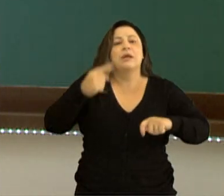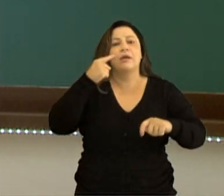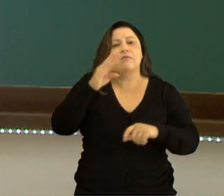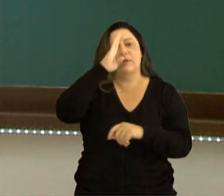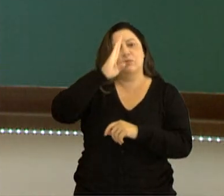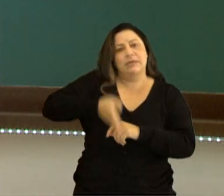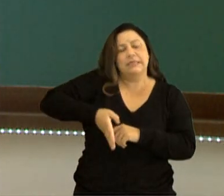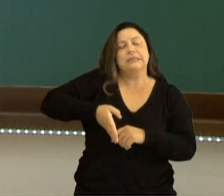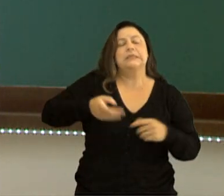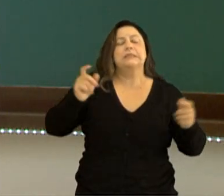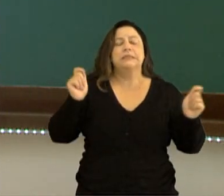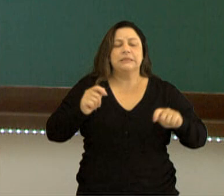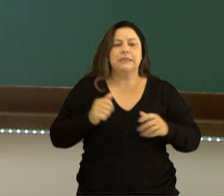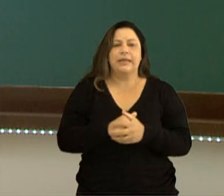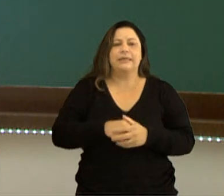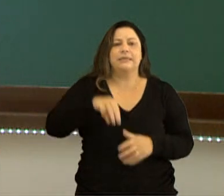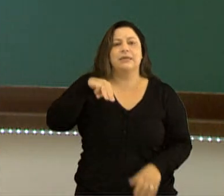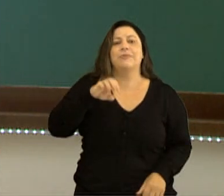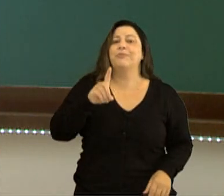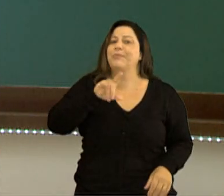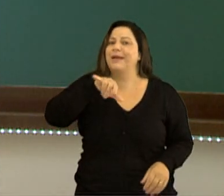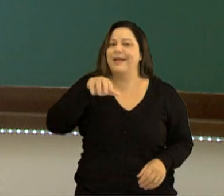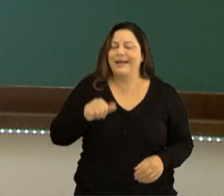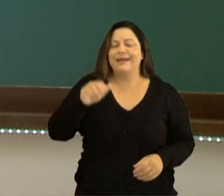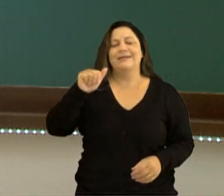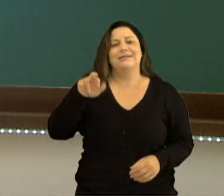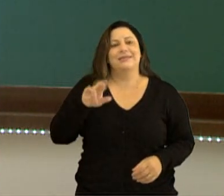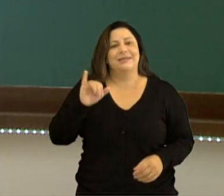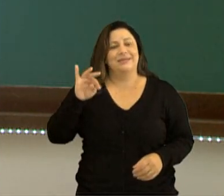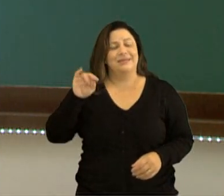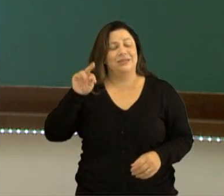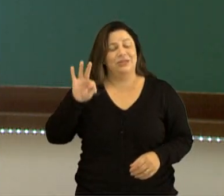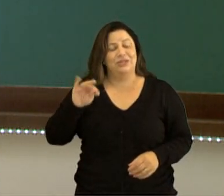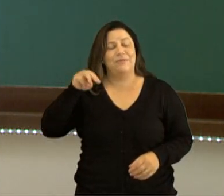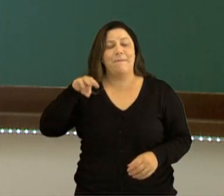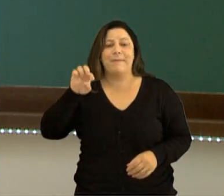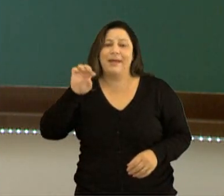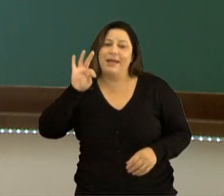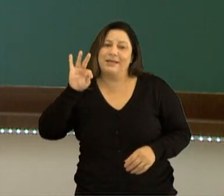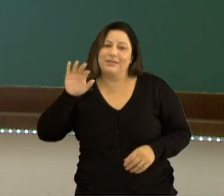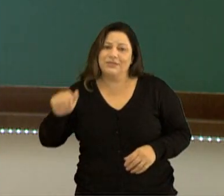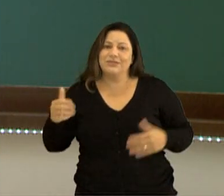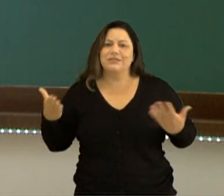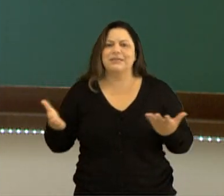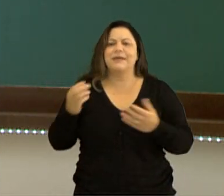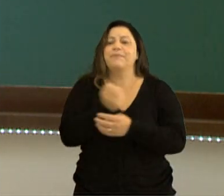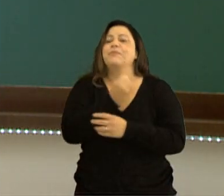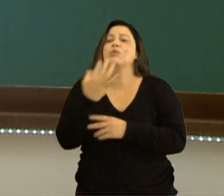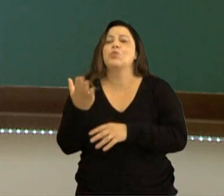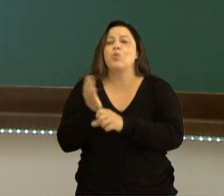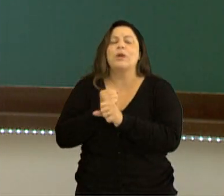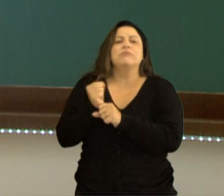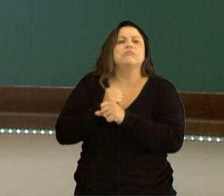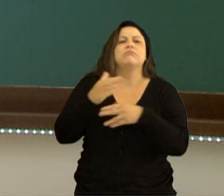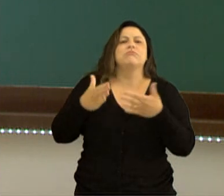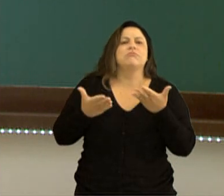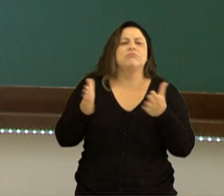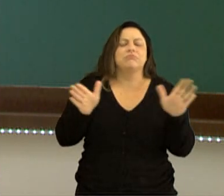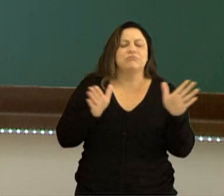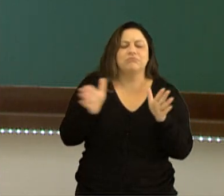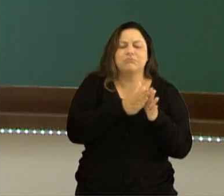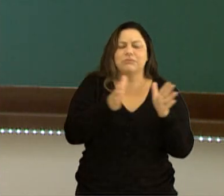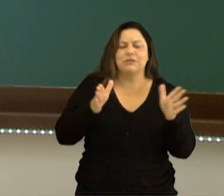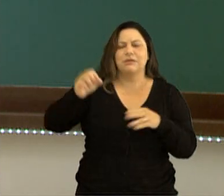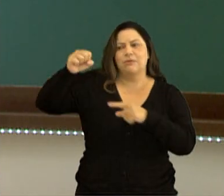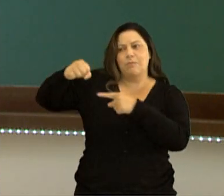exatamente calculando a média aritmética, a variância e o desvio padrão. Que uma lâmpada pode, dependendo do caso, né, uma lâmpada